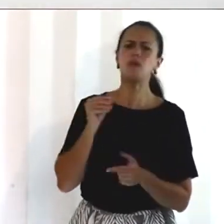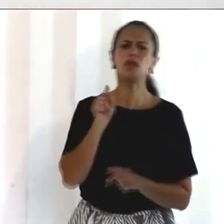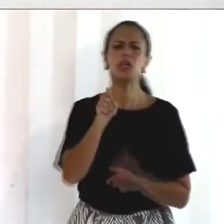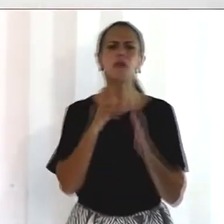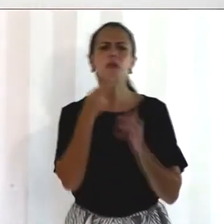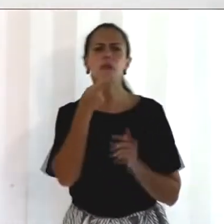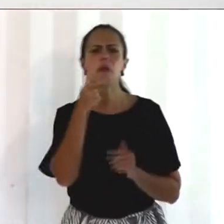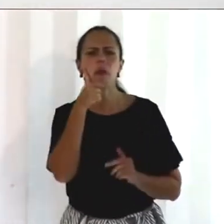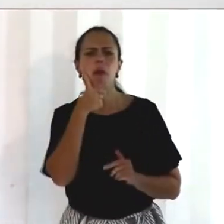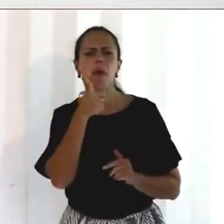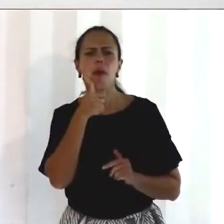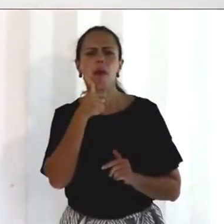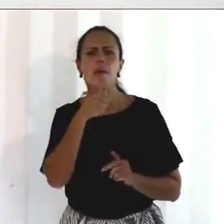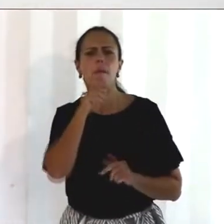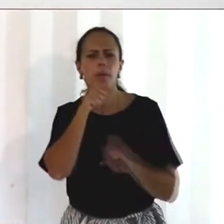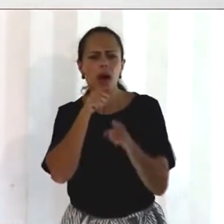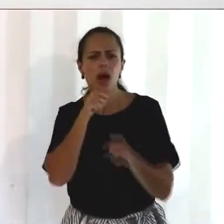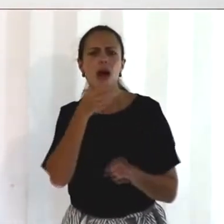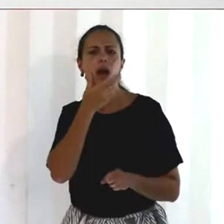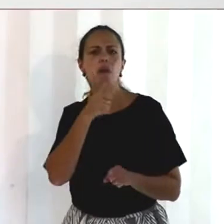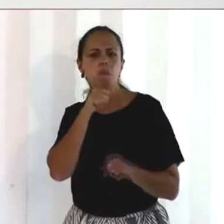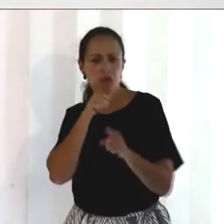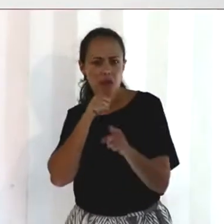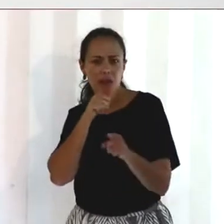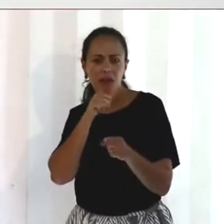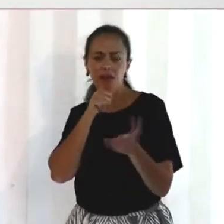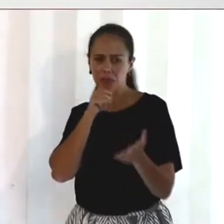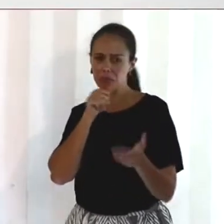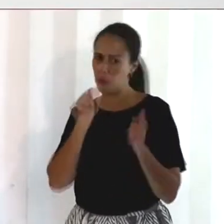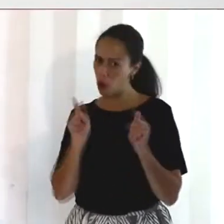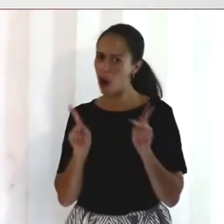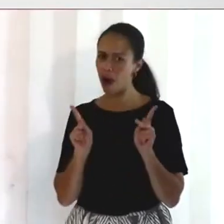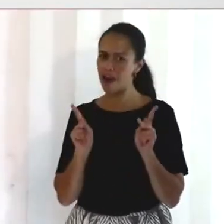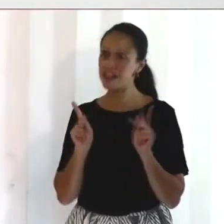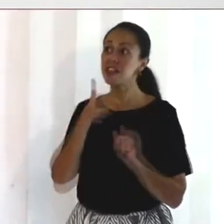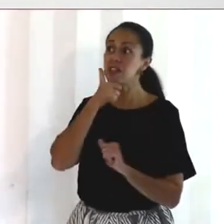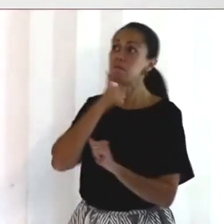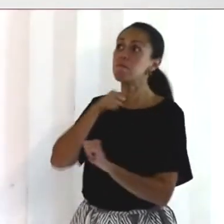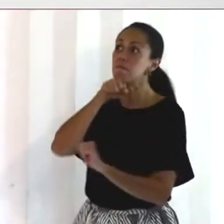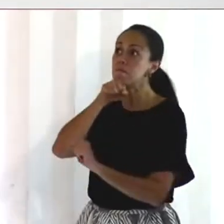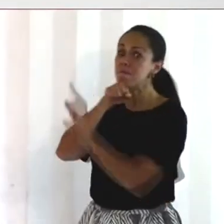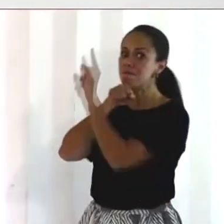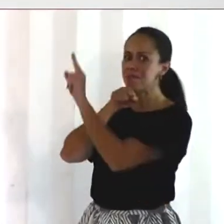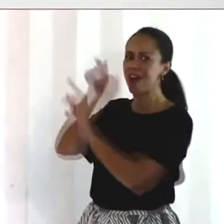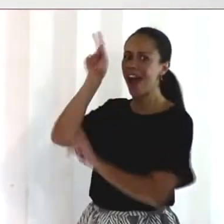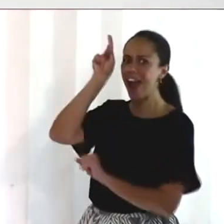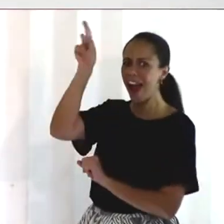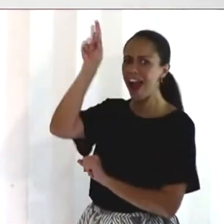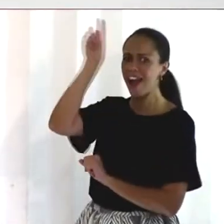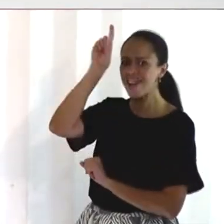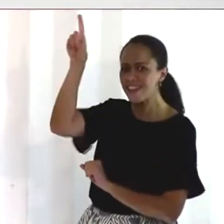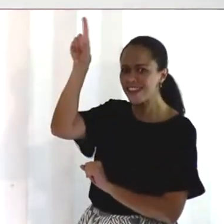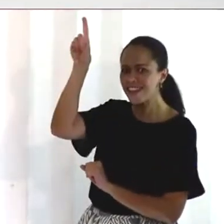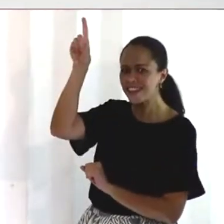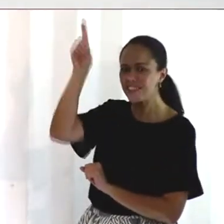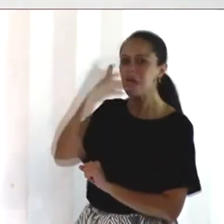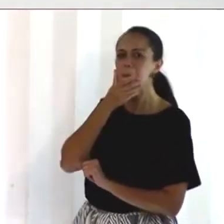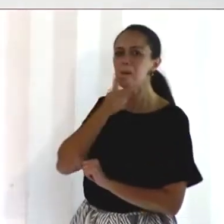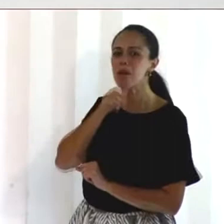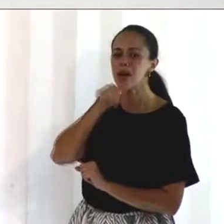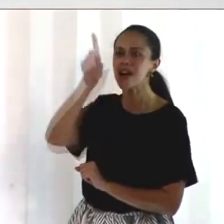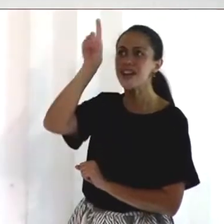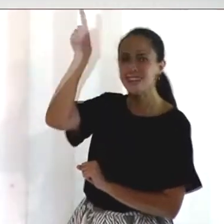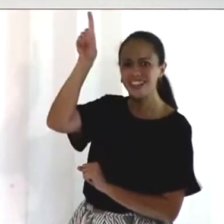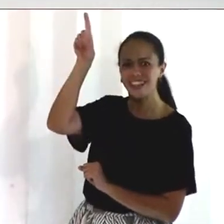nosso Deus. Então a palavra é muito importante. Crianças, amem a Bíblia. Se vocês não têm Bíblia em casa, se você